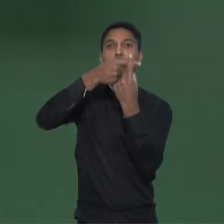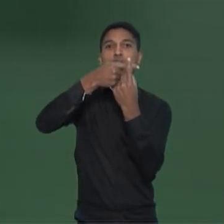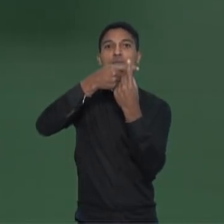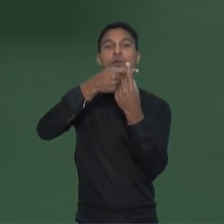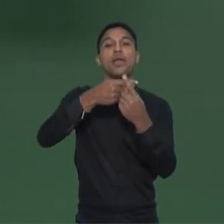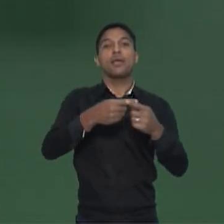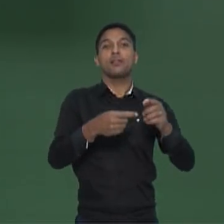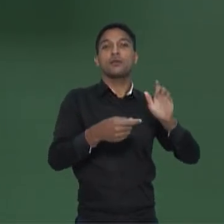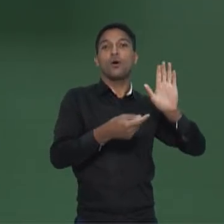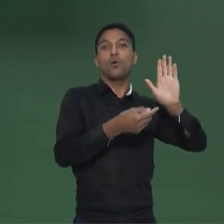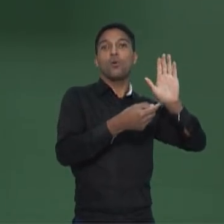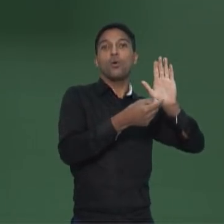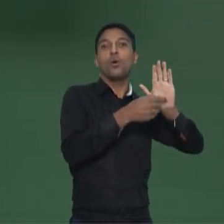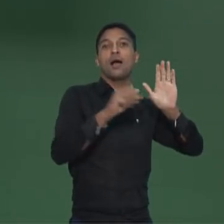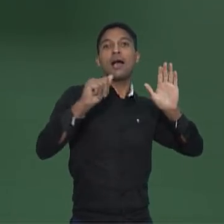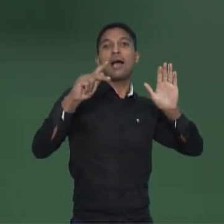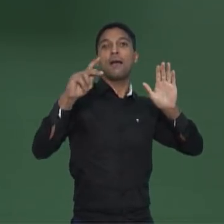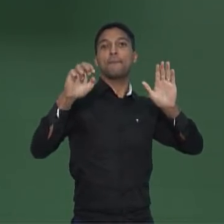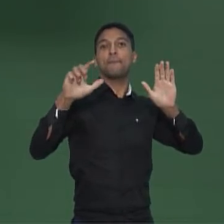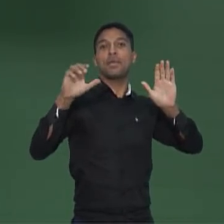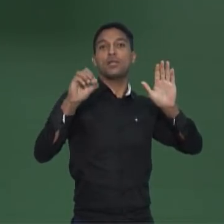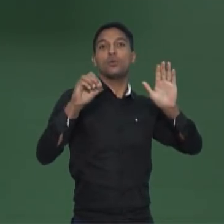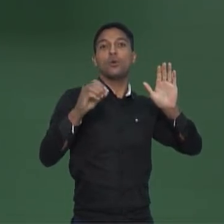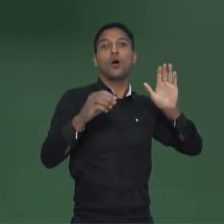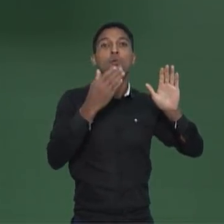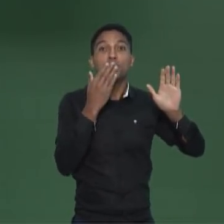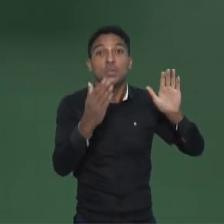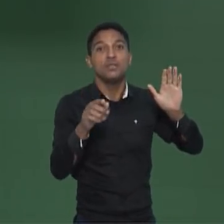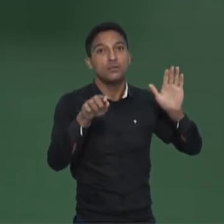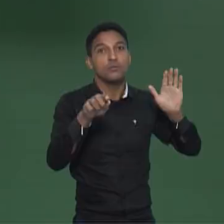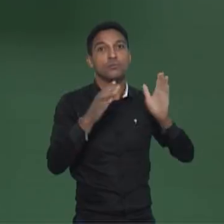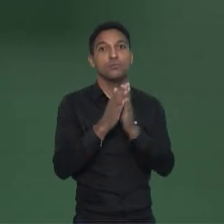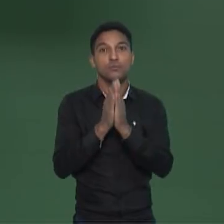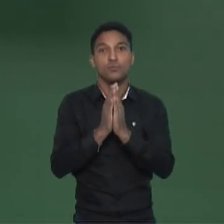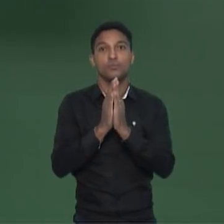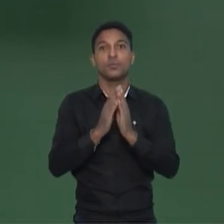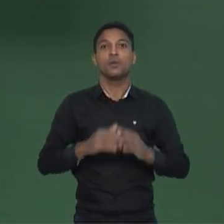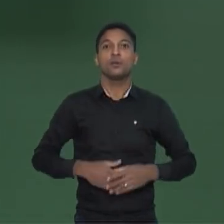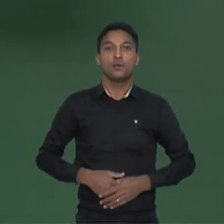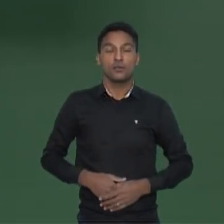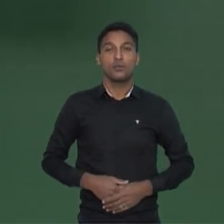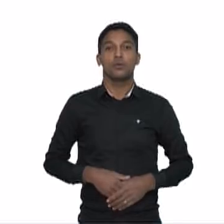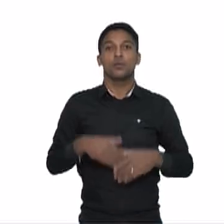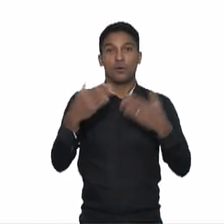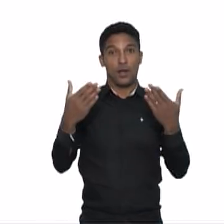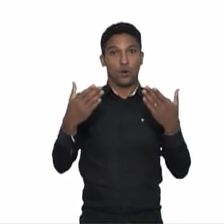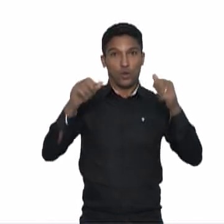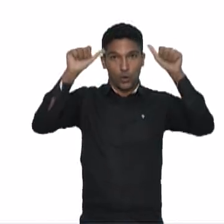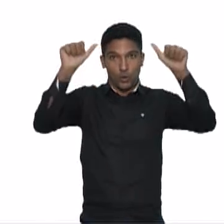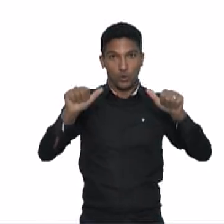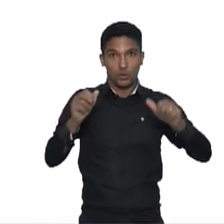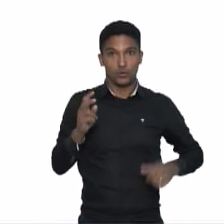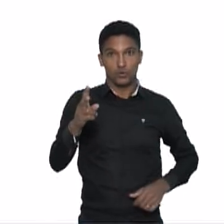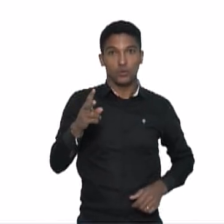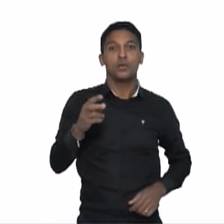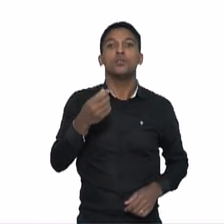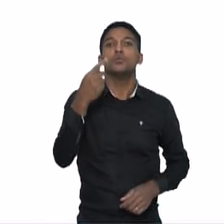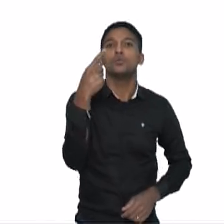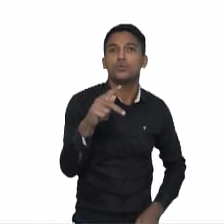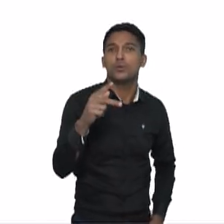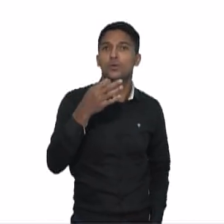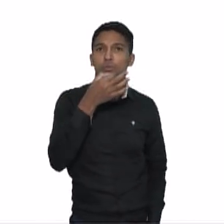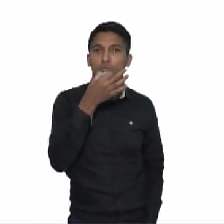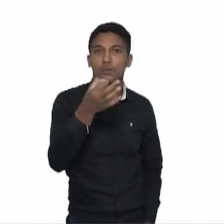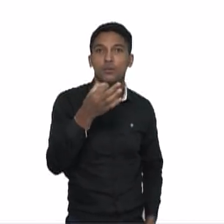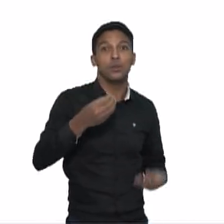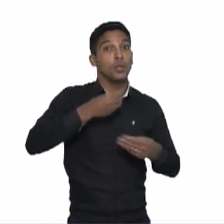esse cartaz, gostaria de saber sua opinião, certo? De que modo uma pessoa pode desempenhar